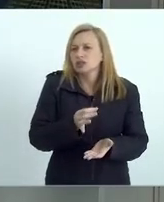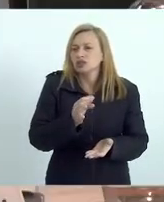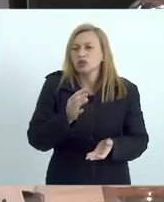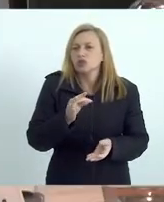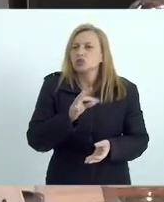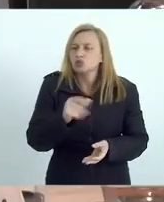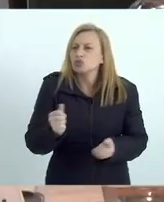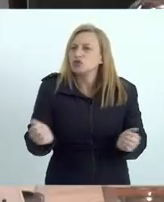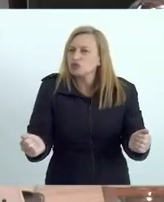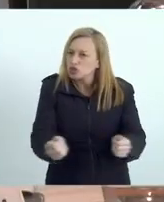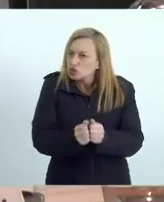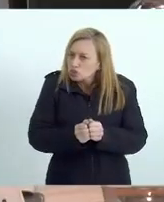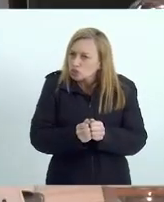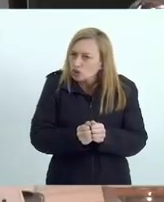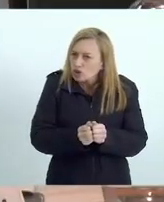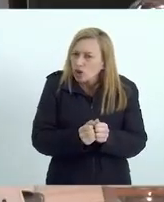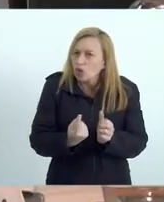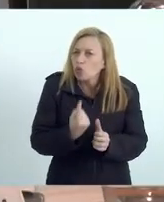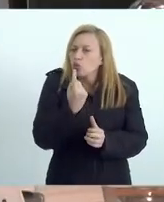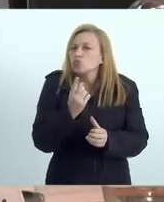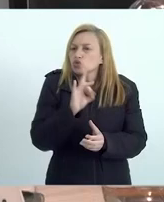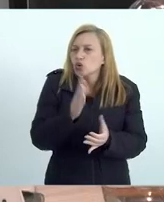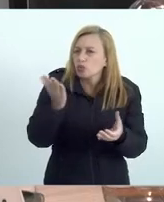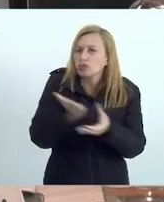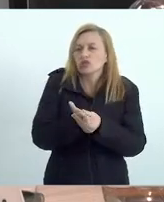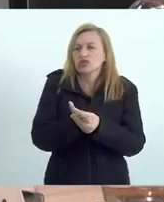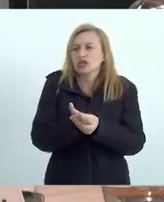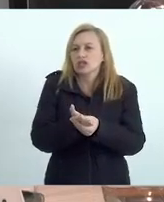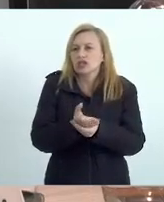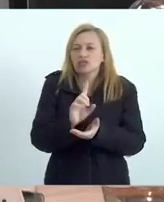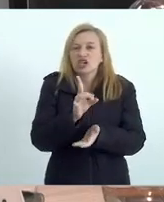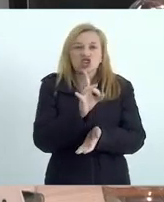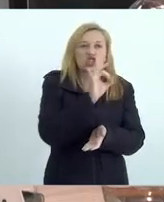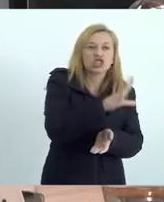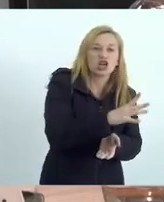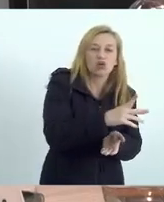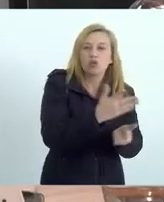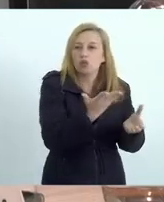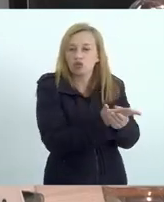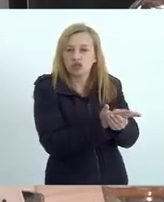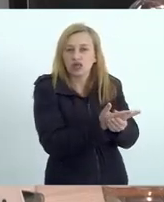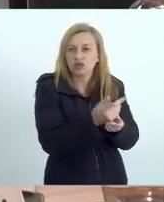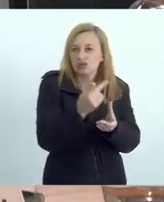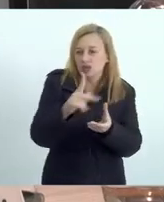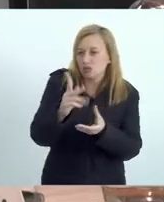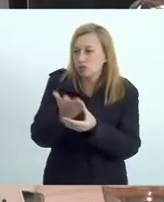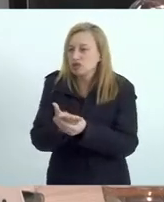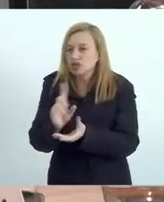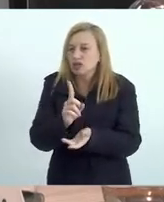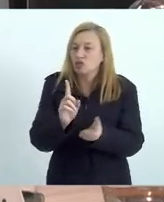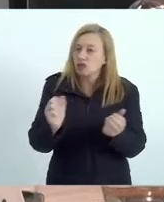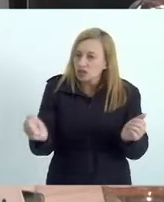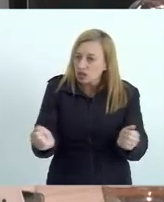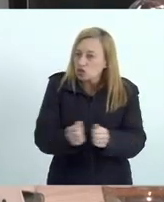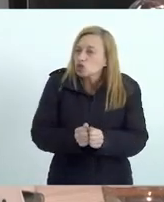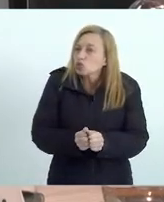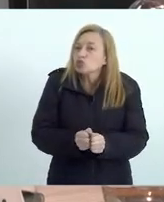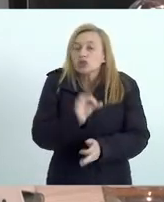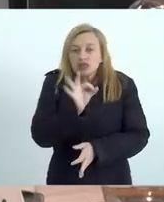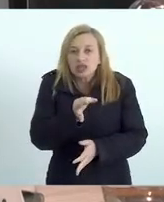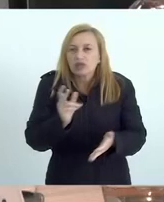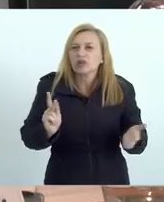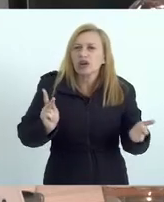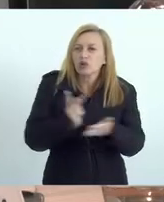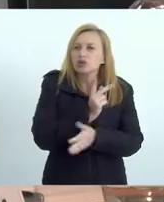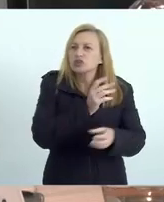todos estiverem de estudo unificando no processo aí não vai ser mais o seu processo o processo individual vai ser um caso exclusivo que